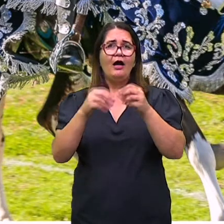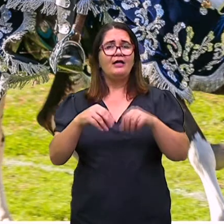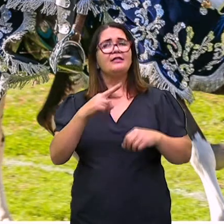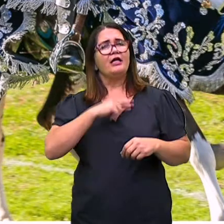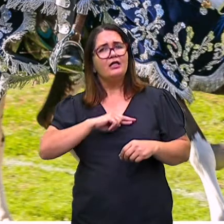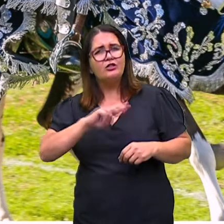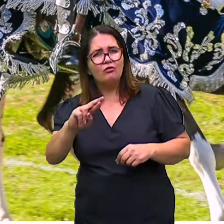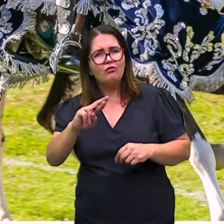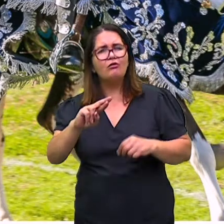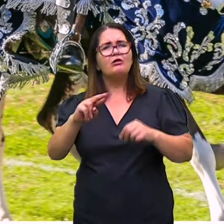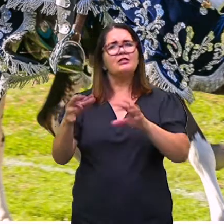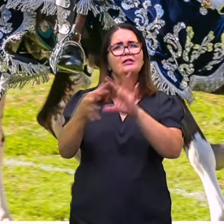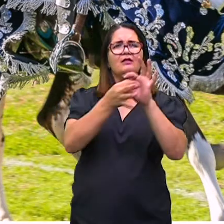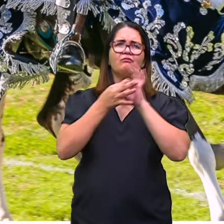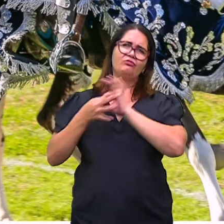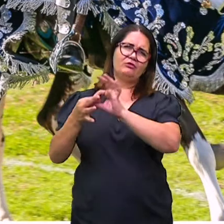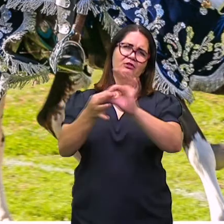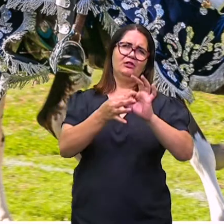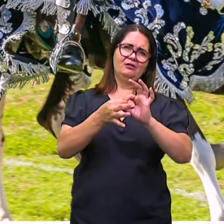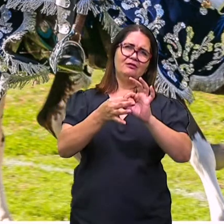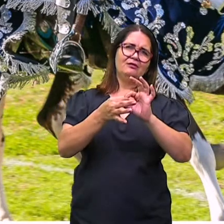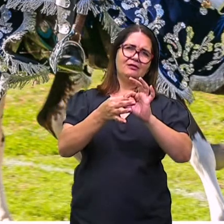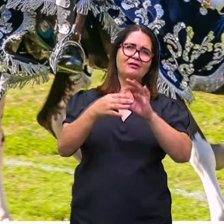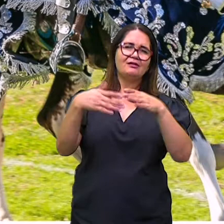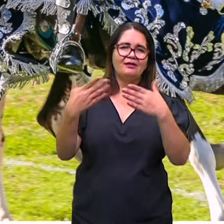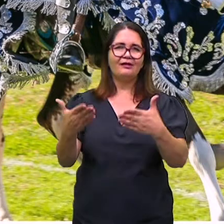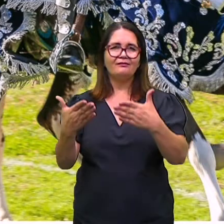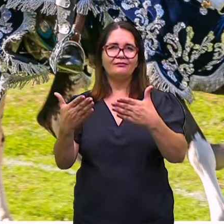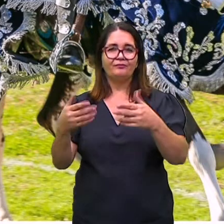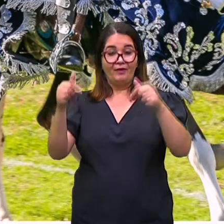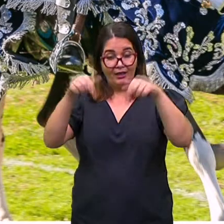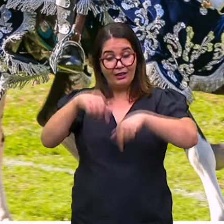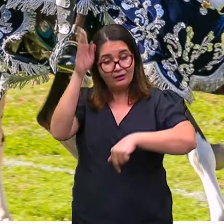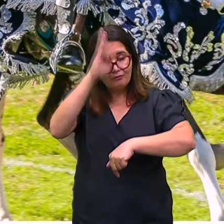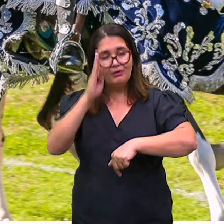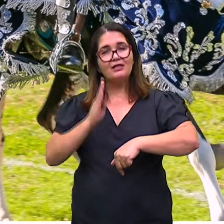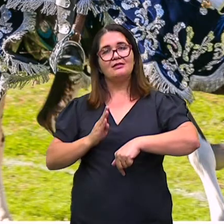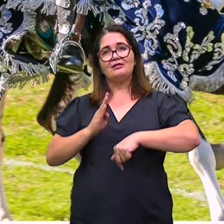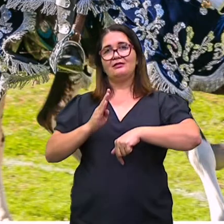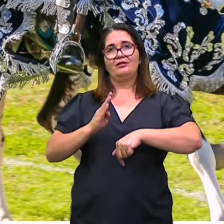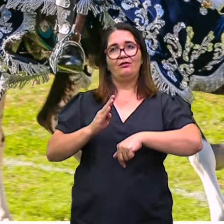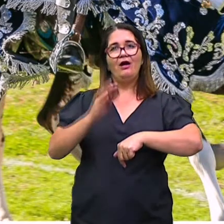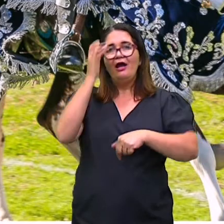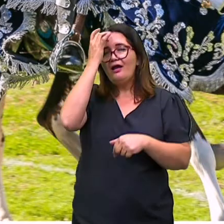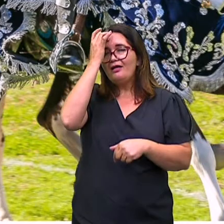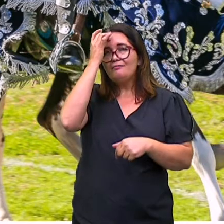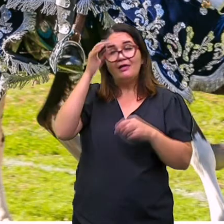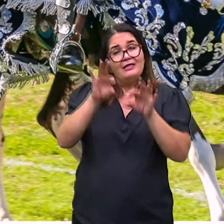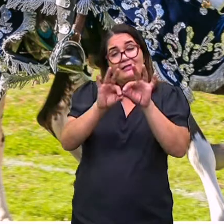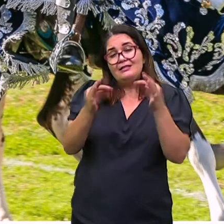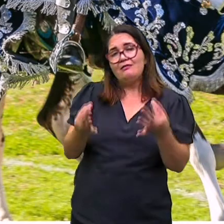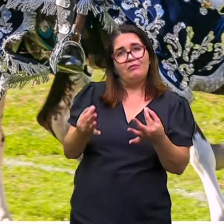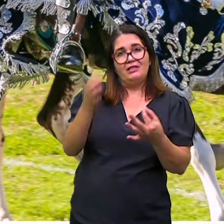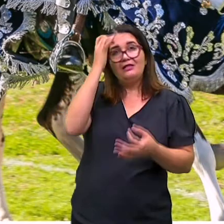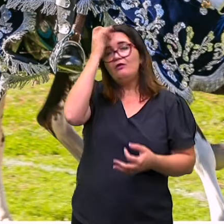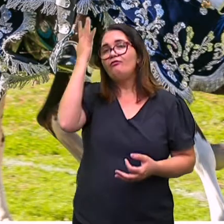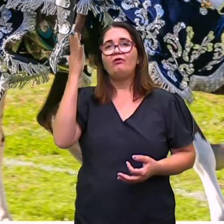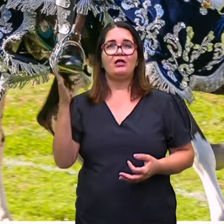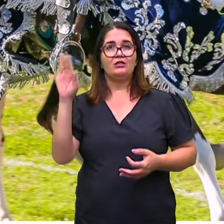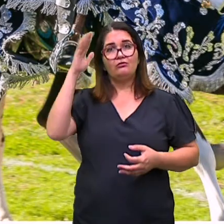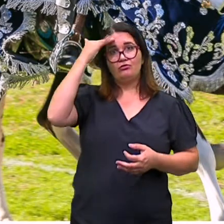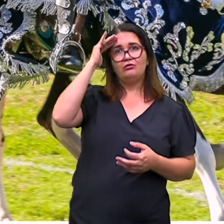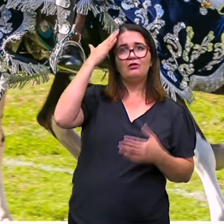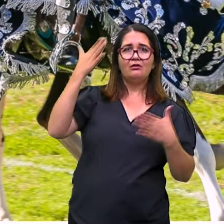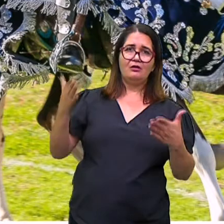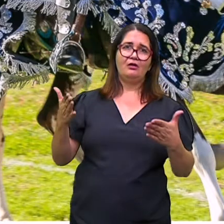as festividades e tampouco para a crença aqui no Brasil, tá? As cavalhadas de Pirenópolis, considerada